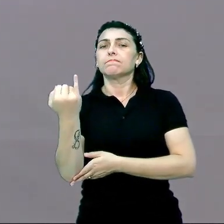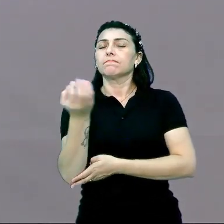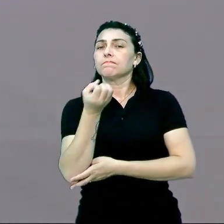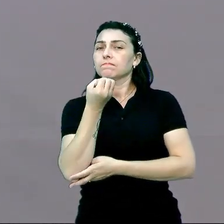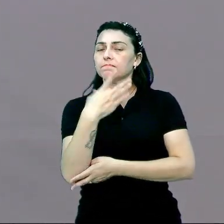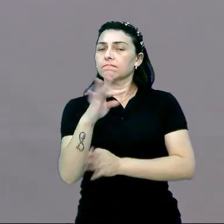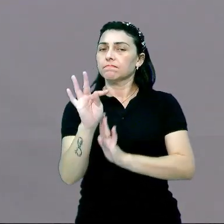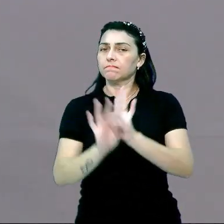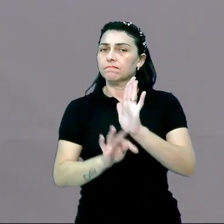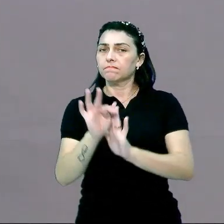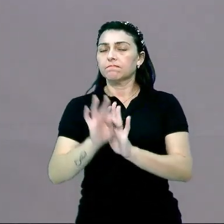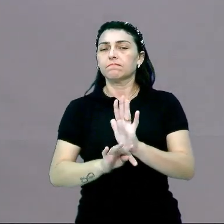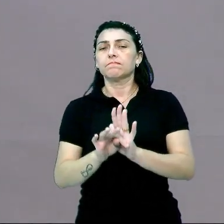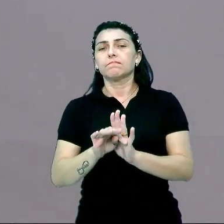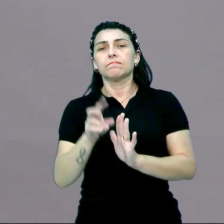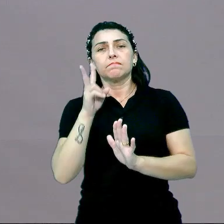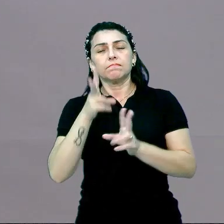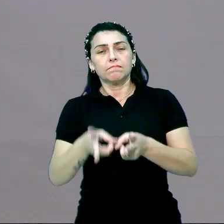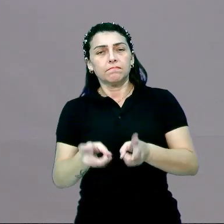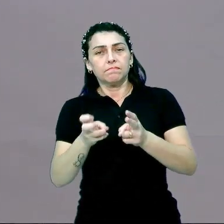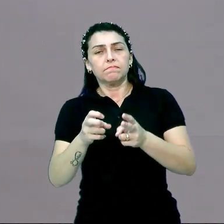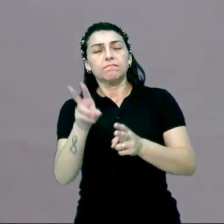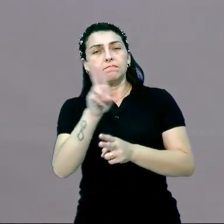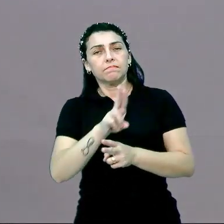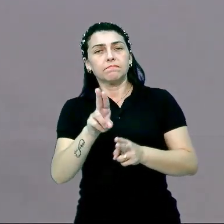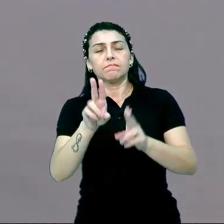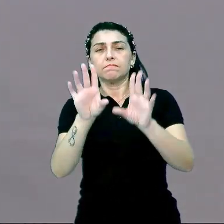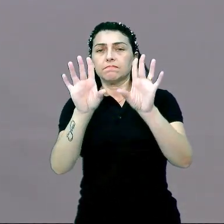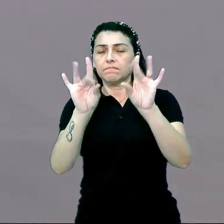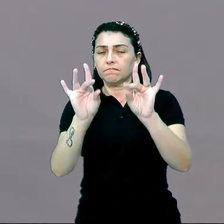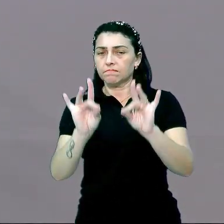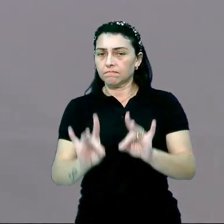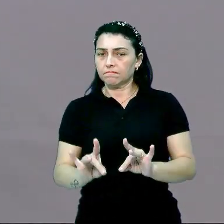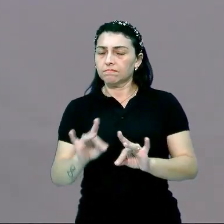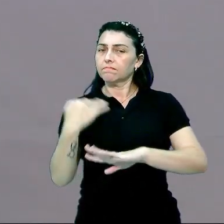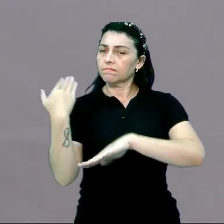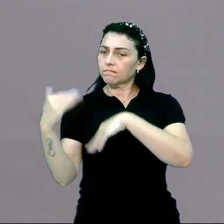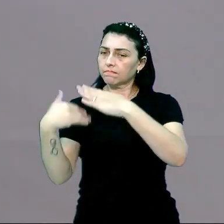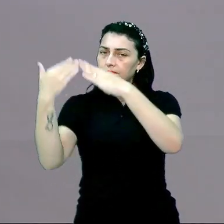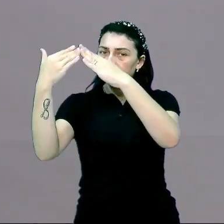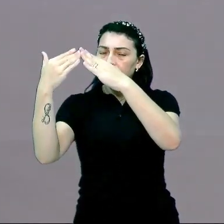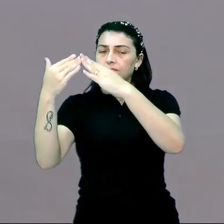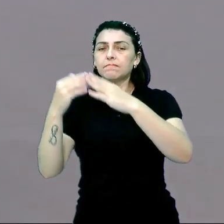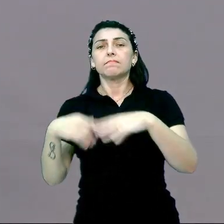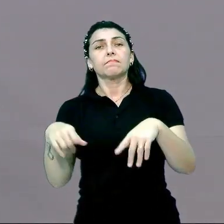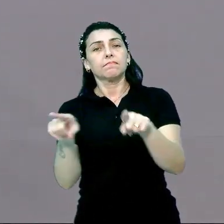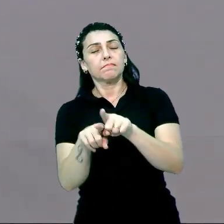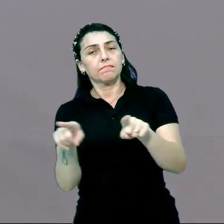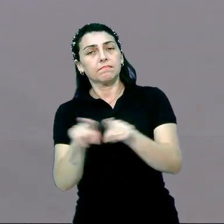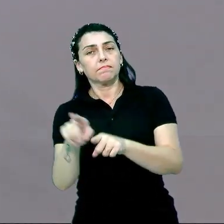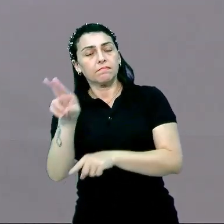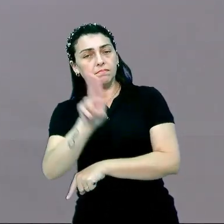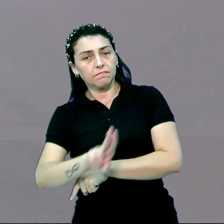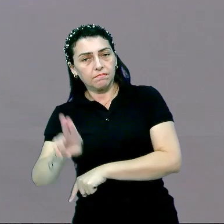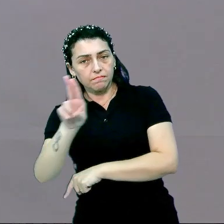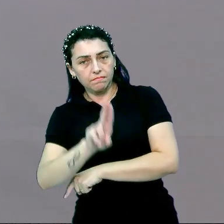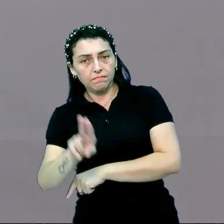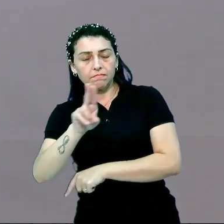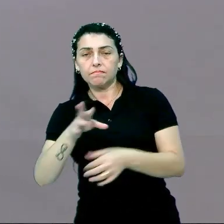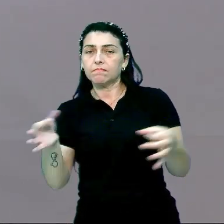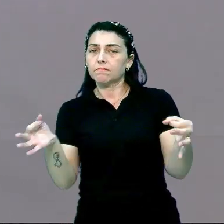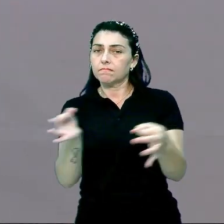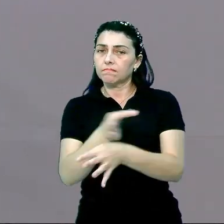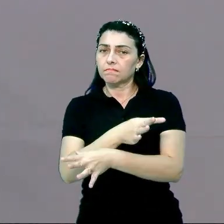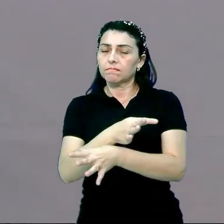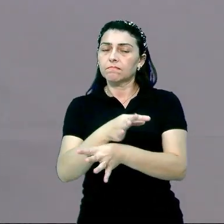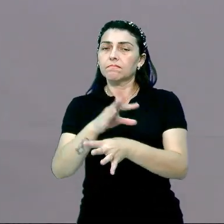seu texto. Observe que nós usamos explicação e detalhamento lá no desenvolvimento e ela também é utilizada na